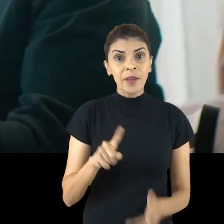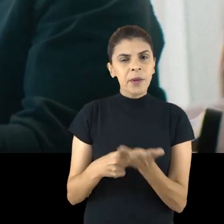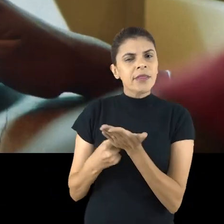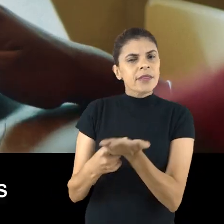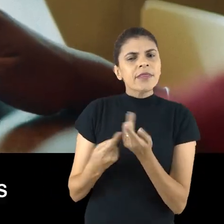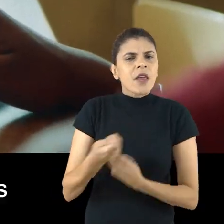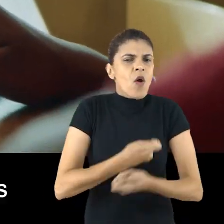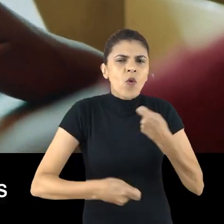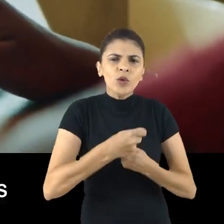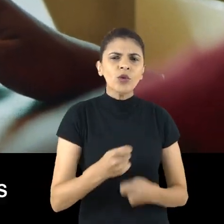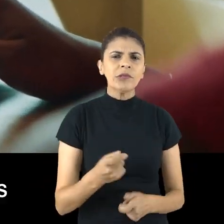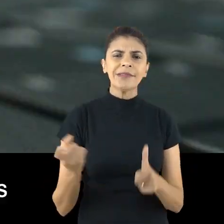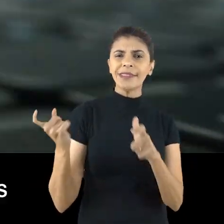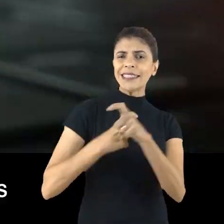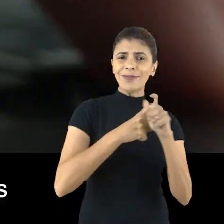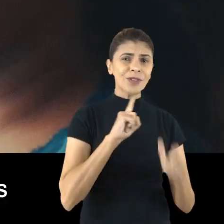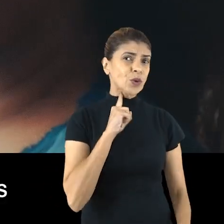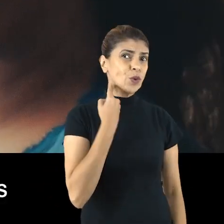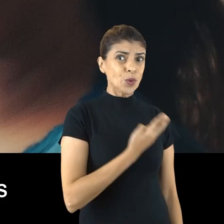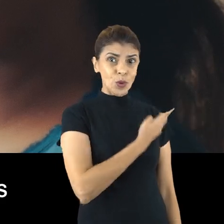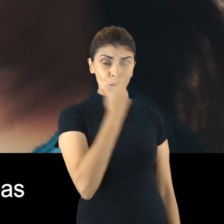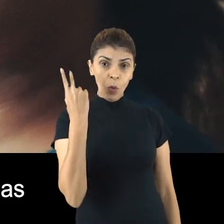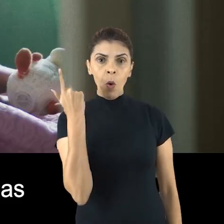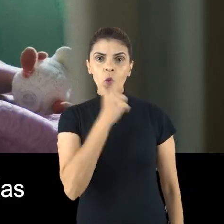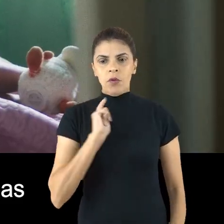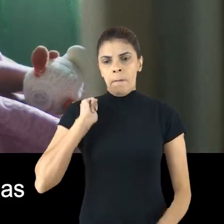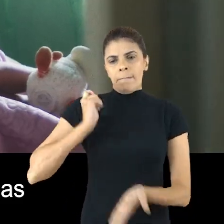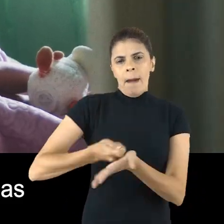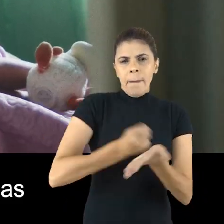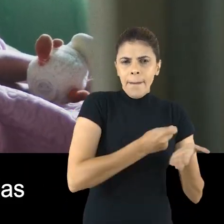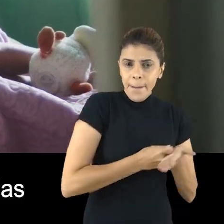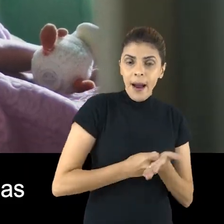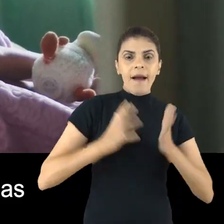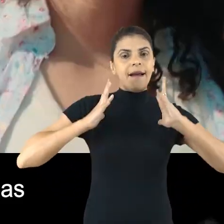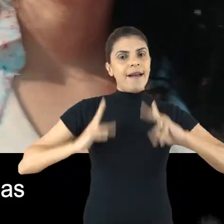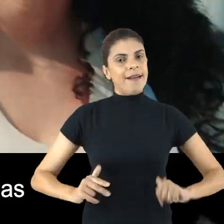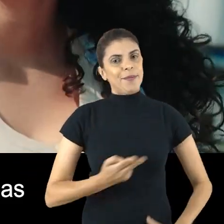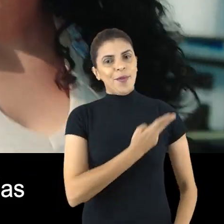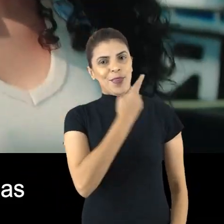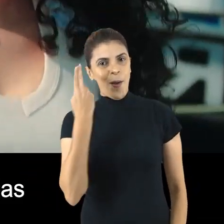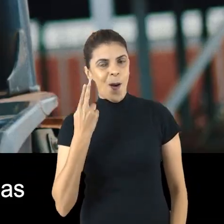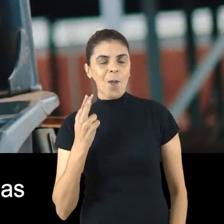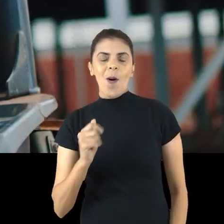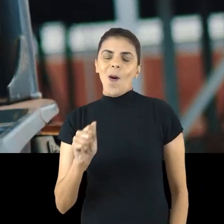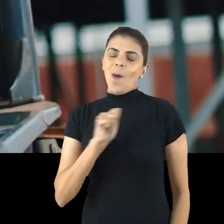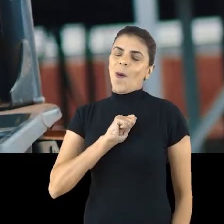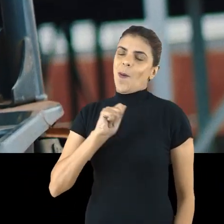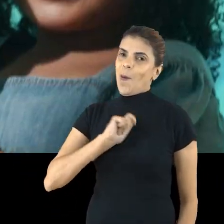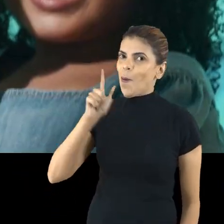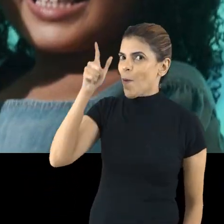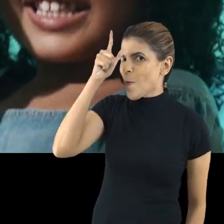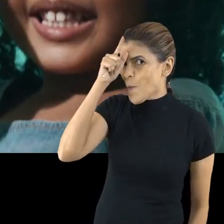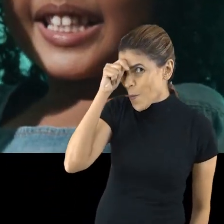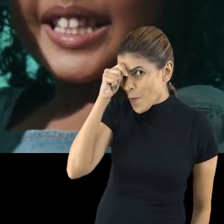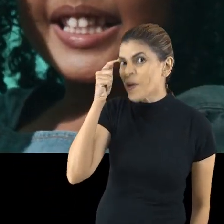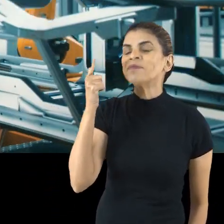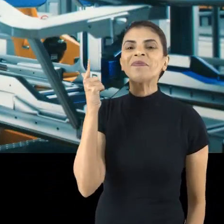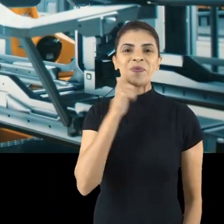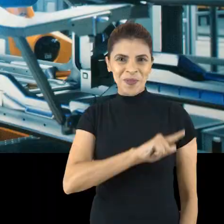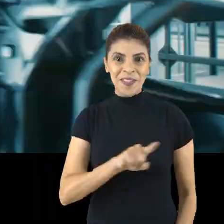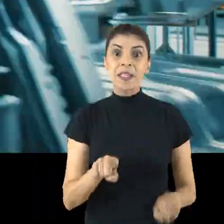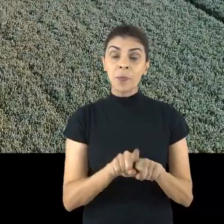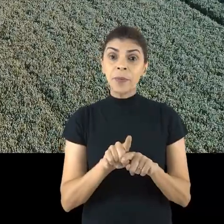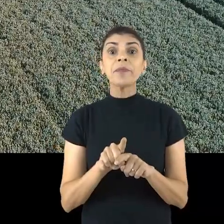Desenrola Brasil, até agora mais de 14 milhões de pessoas aproveitaram para renegociar as suas dívidas e muitas limparam o nome